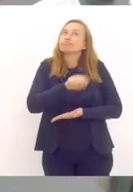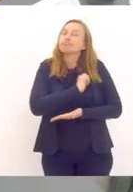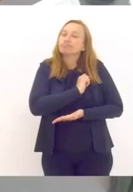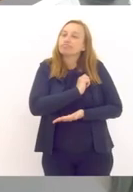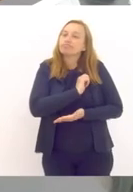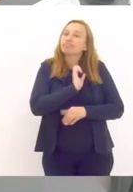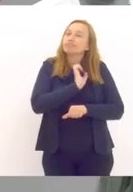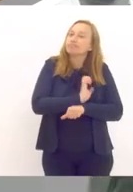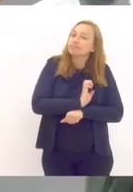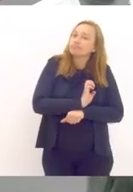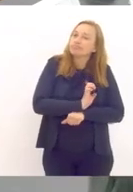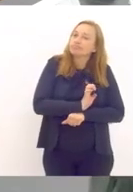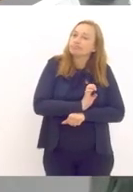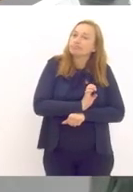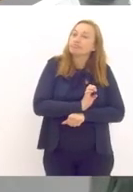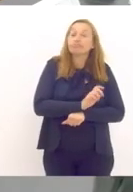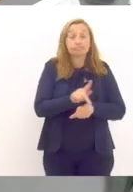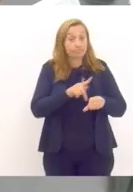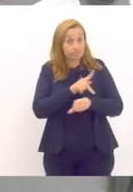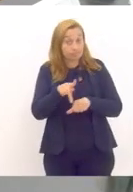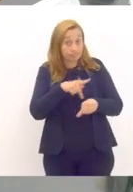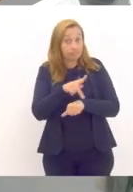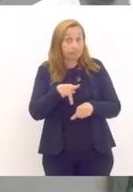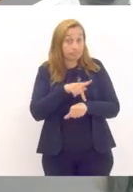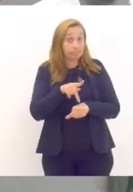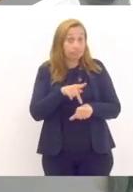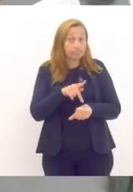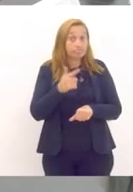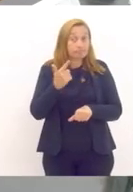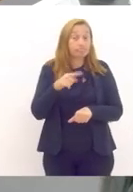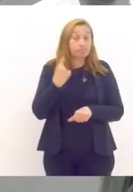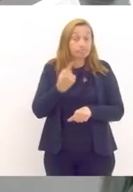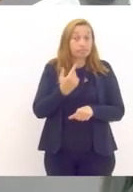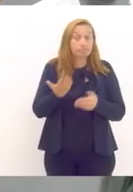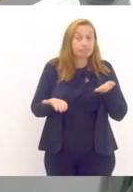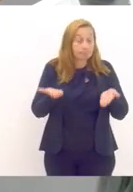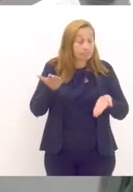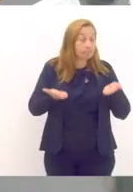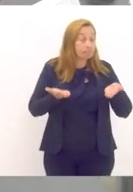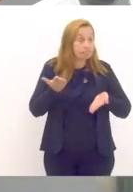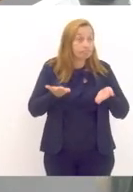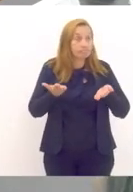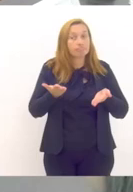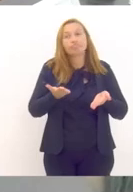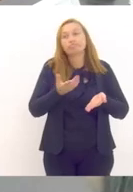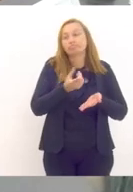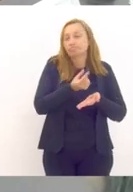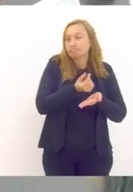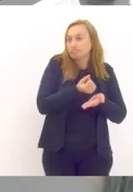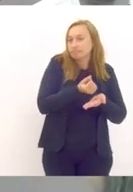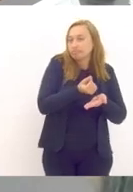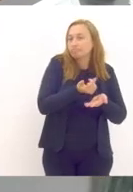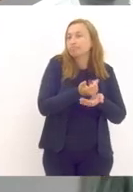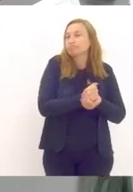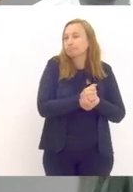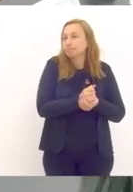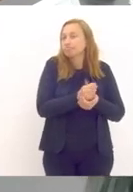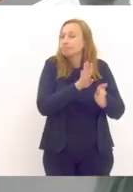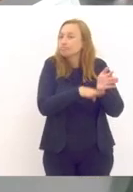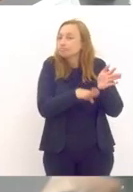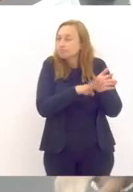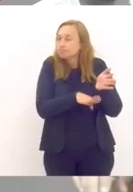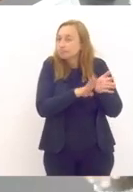para o Estado e para o país. É a partir disso é que nós vamos equilibrar as contas e conseguir fazer com que o